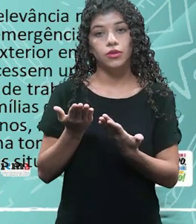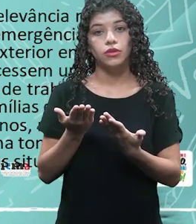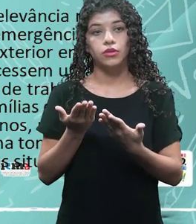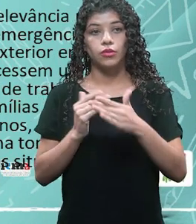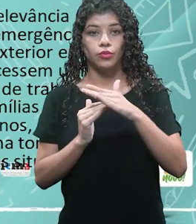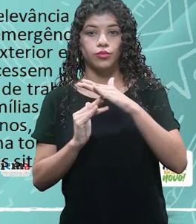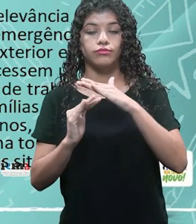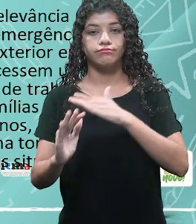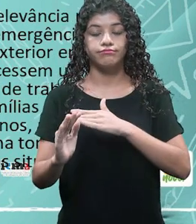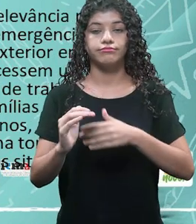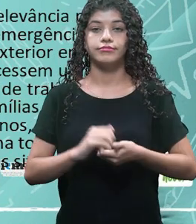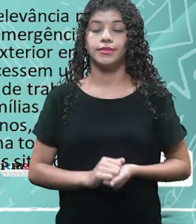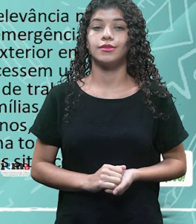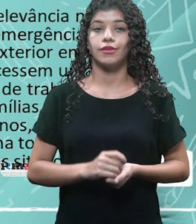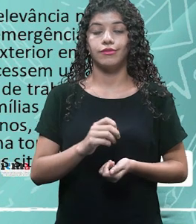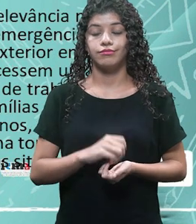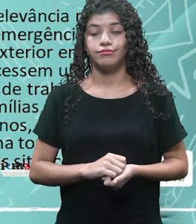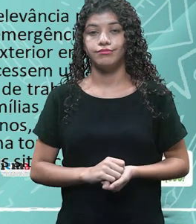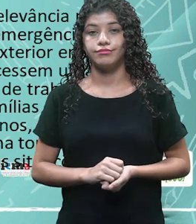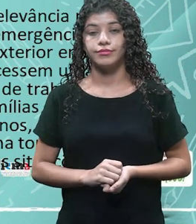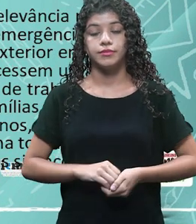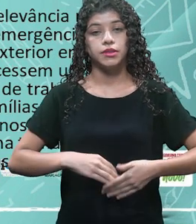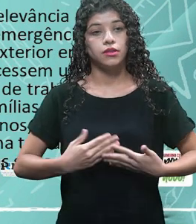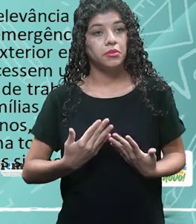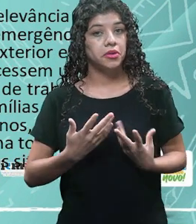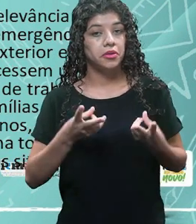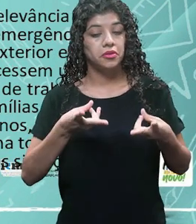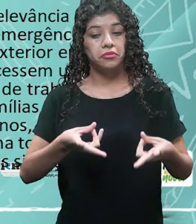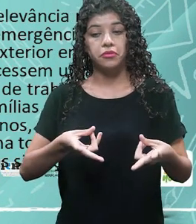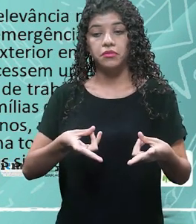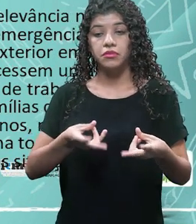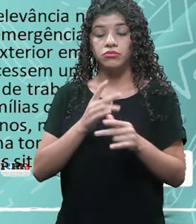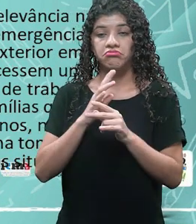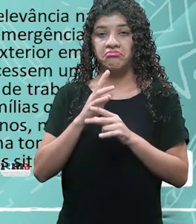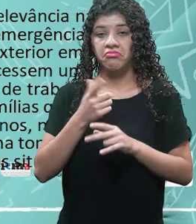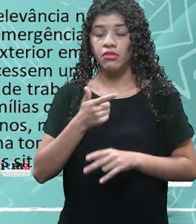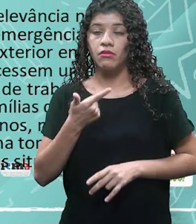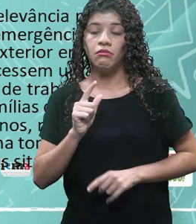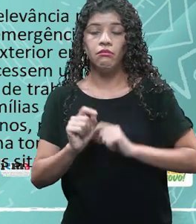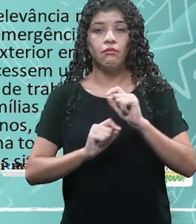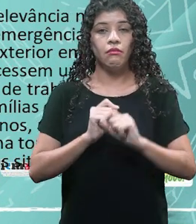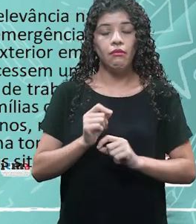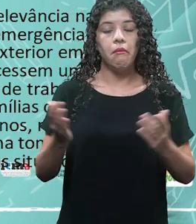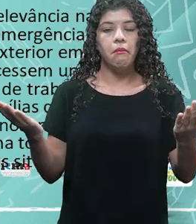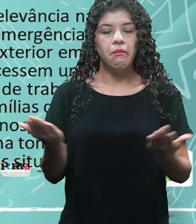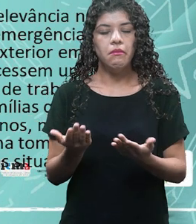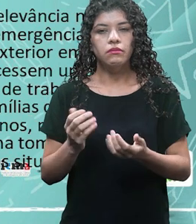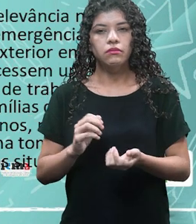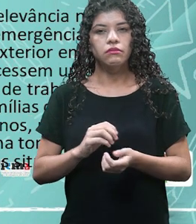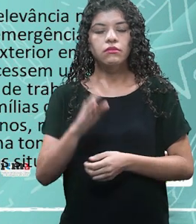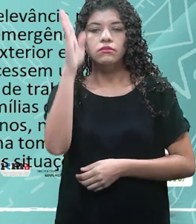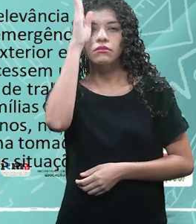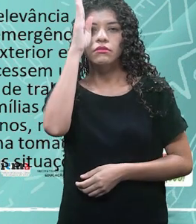exterior em situação de vulnerabilidade e não vislumbravam as mínimas condições que favorecem uma possível reinserção no